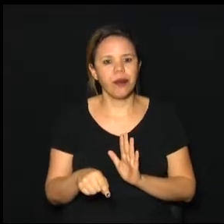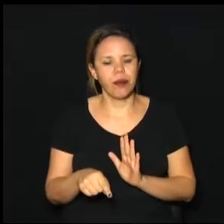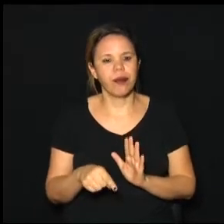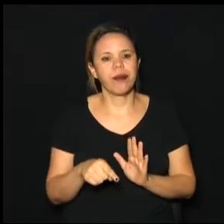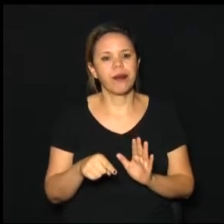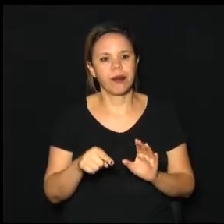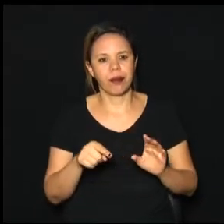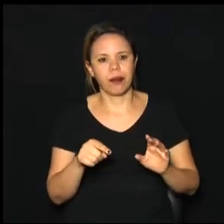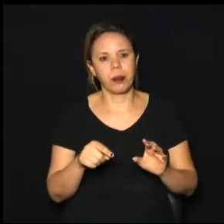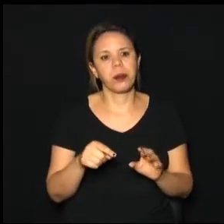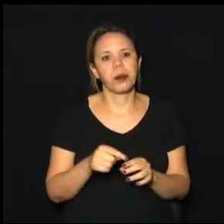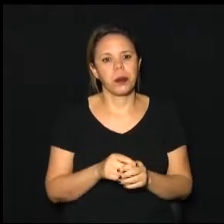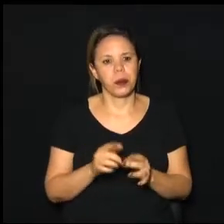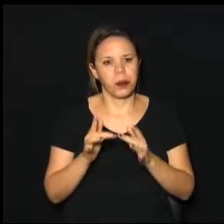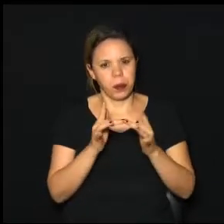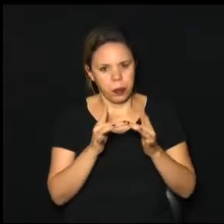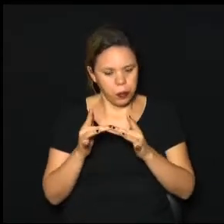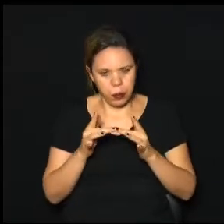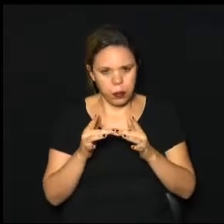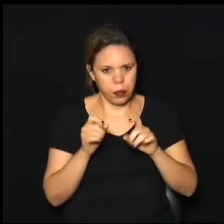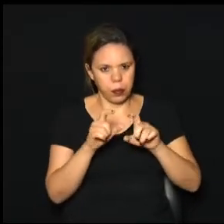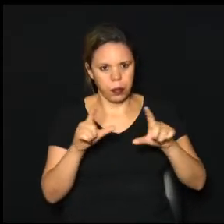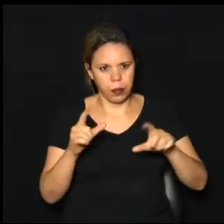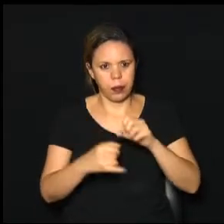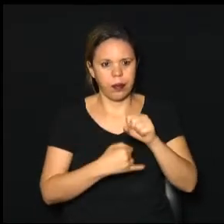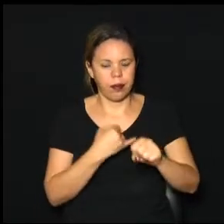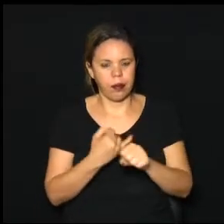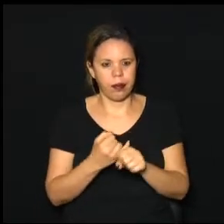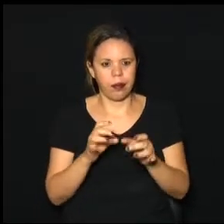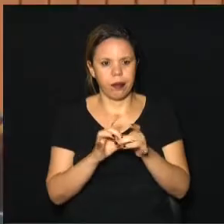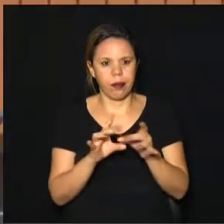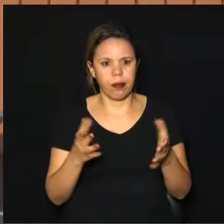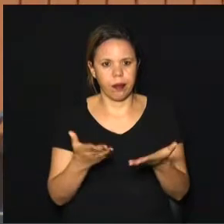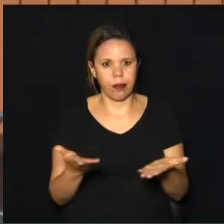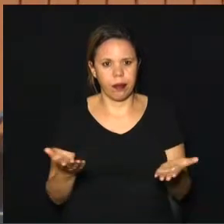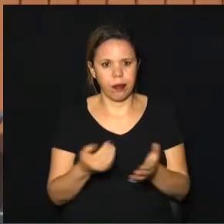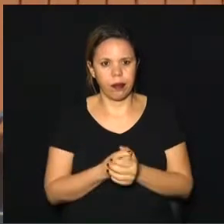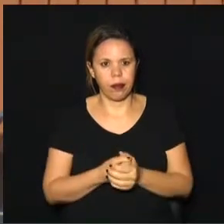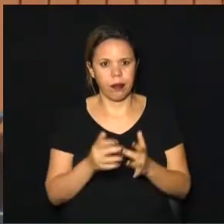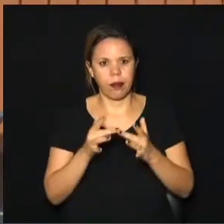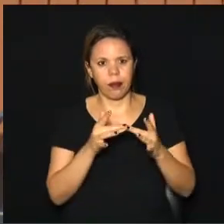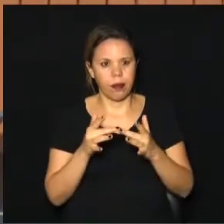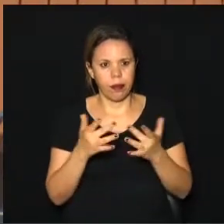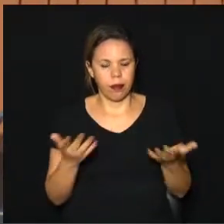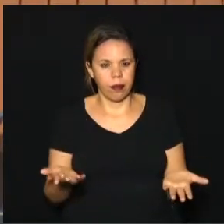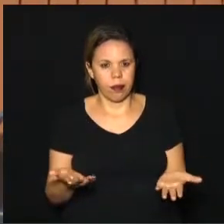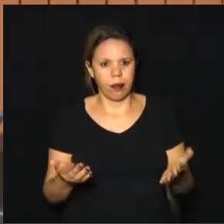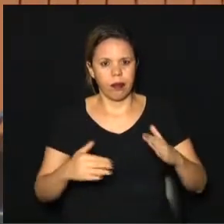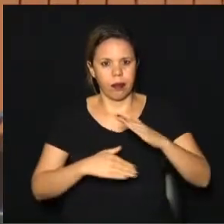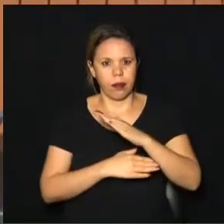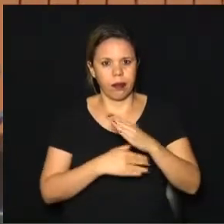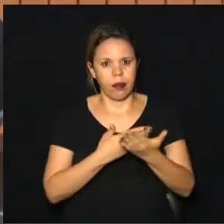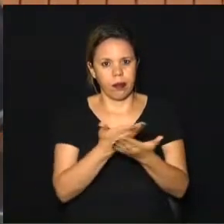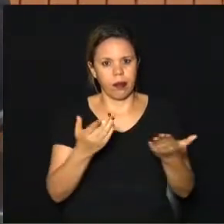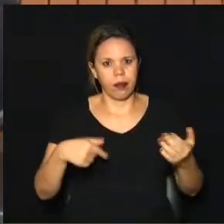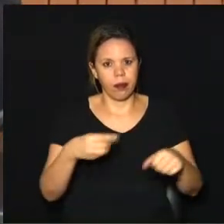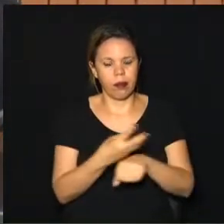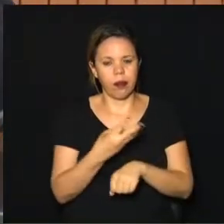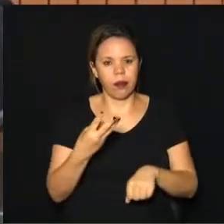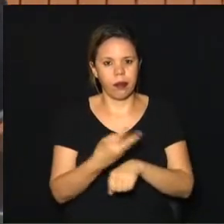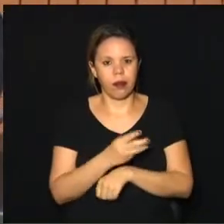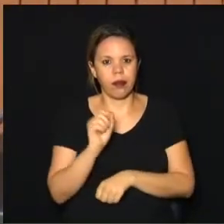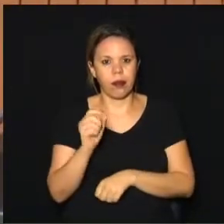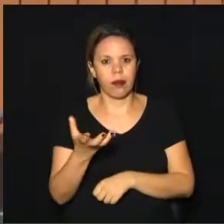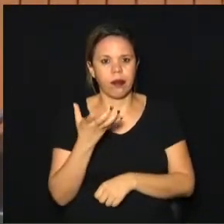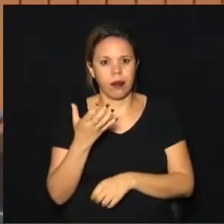slides tem os meus contatos, o Michel deixou aí também o contato da Câmara para vocês, o WhatsApp.